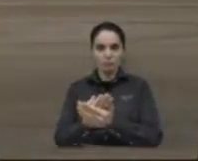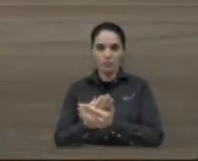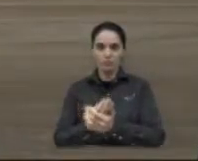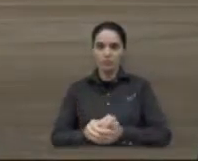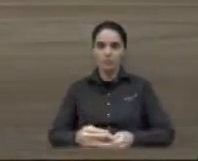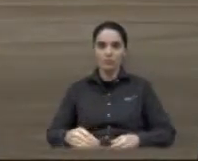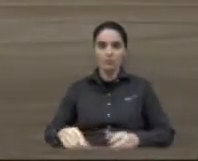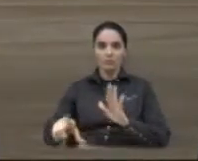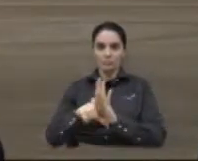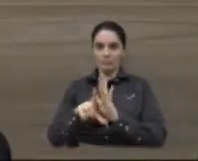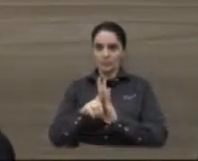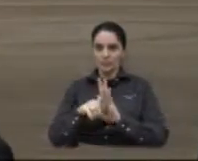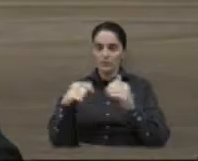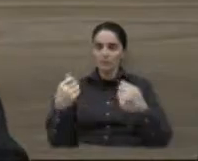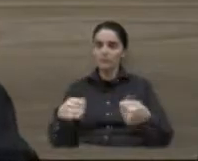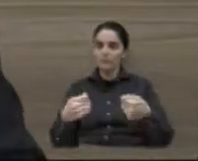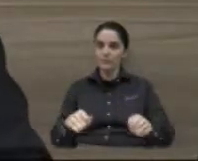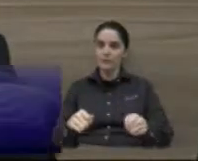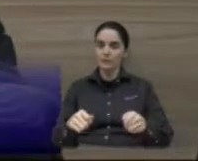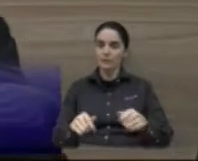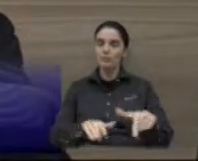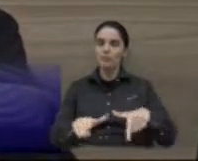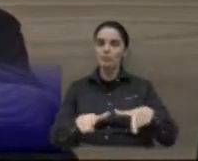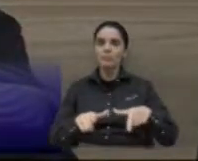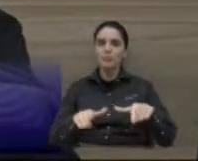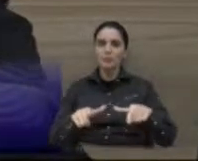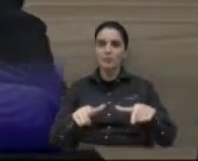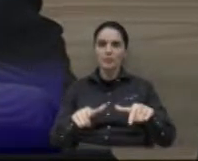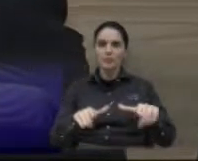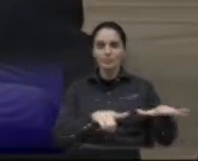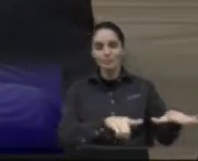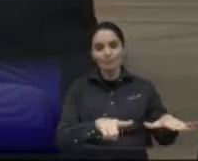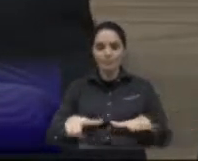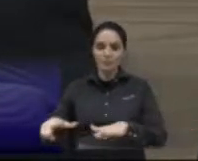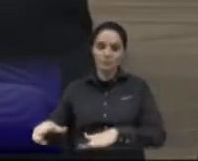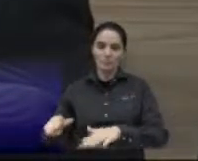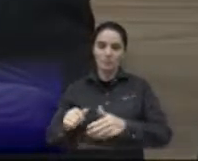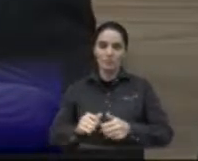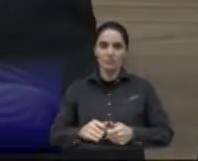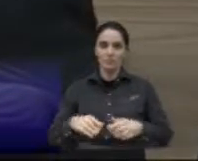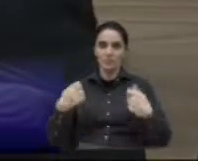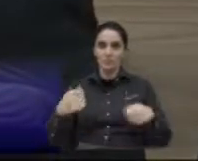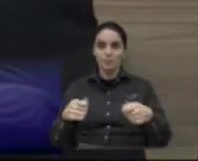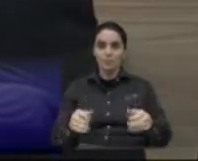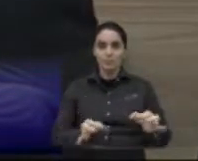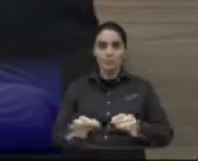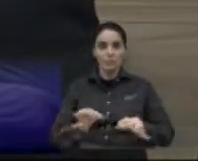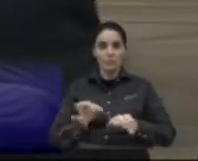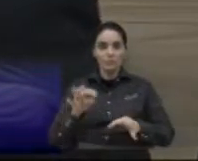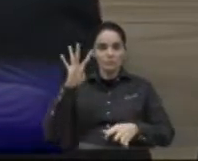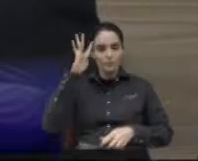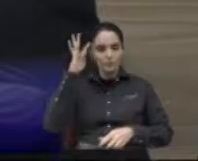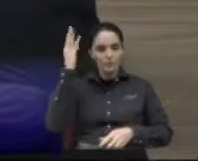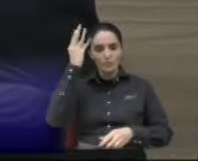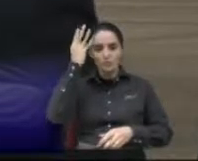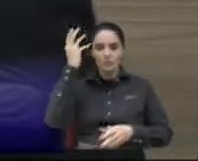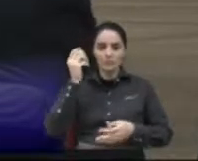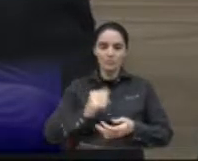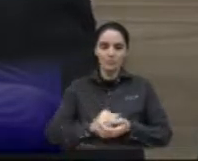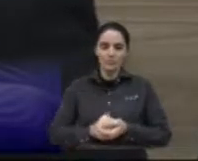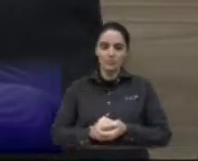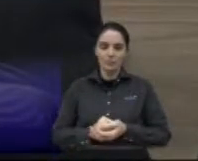fazer esse trabalho dentro desta semana, ela carece desse projeto de resolução, assim como